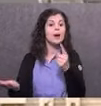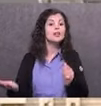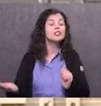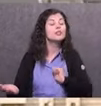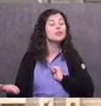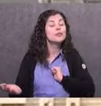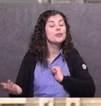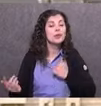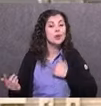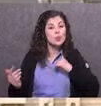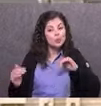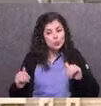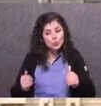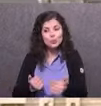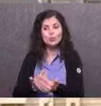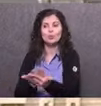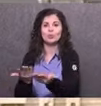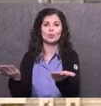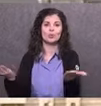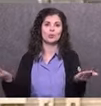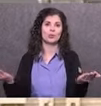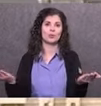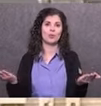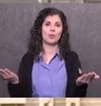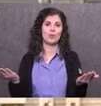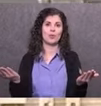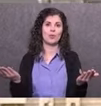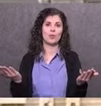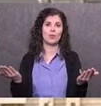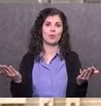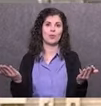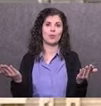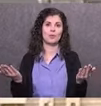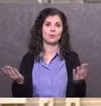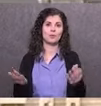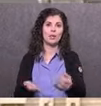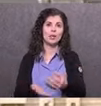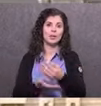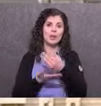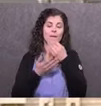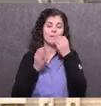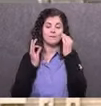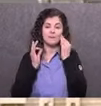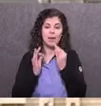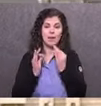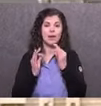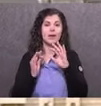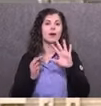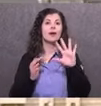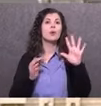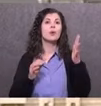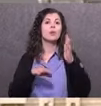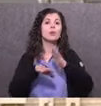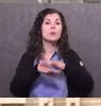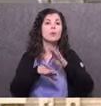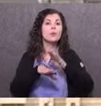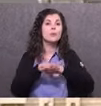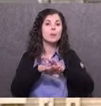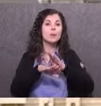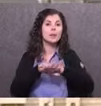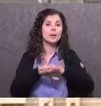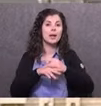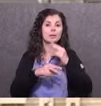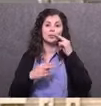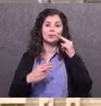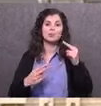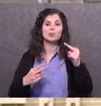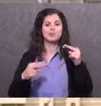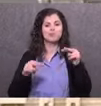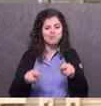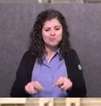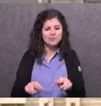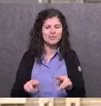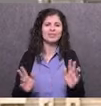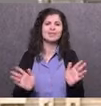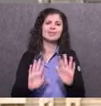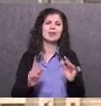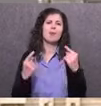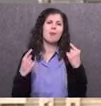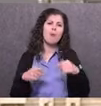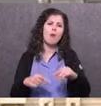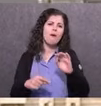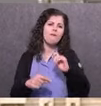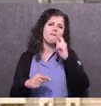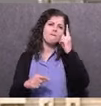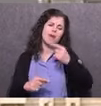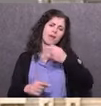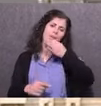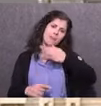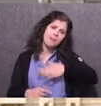dou, não como o mundo vos a dá. Não olheis, pois, aos nossos pecados, olhai antes à fé humilde e confiante